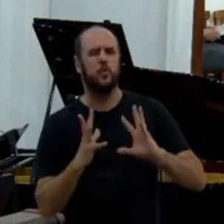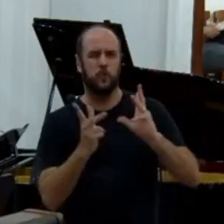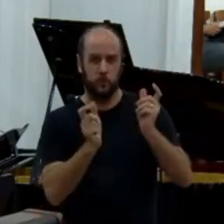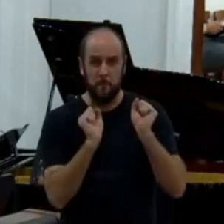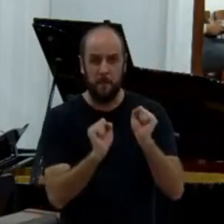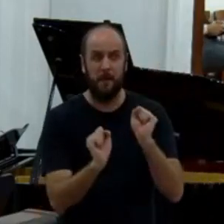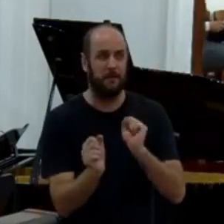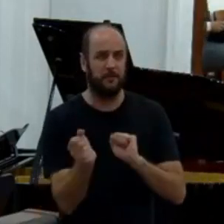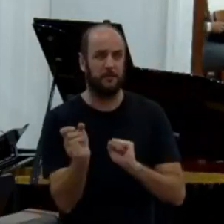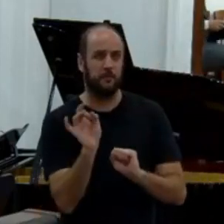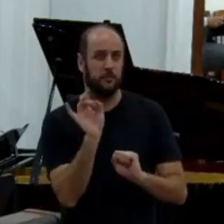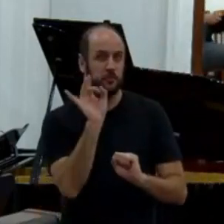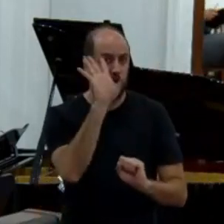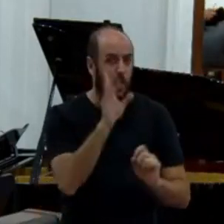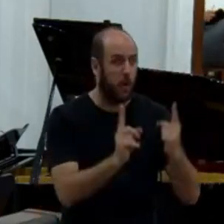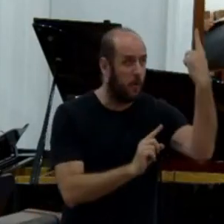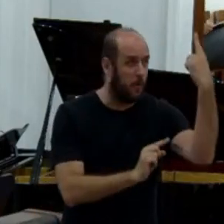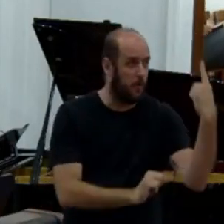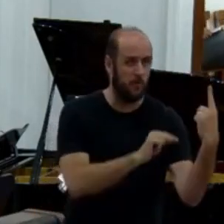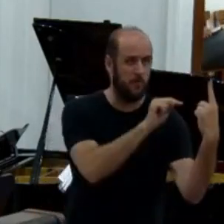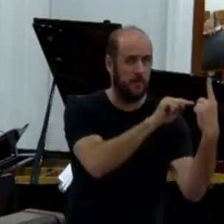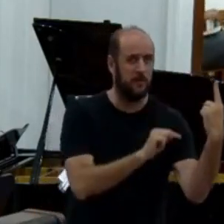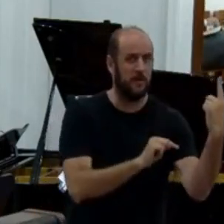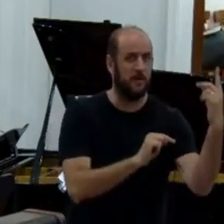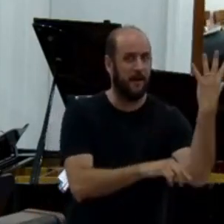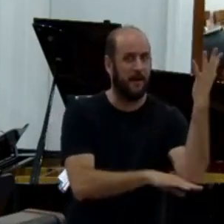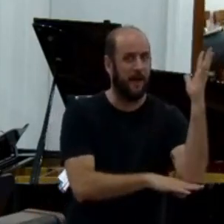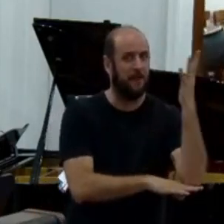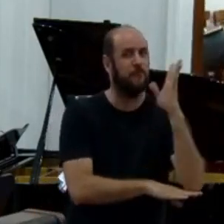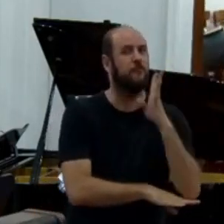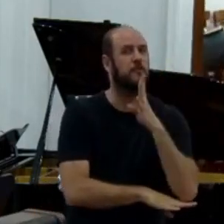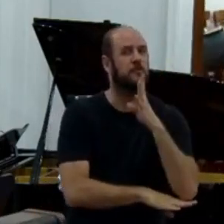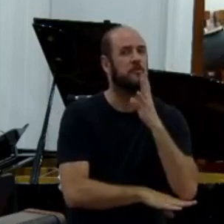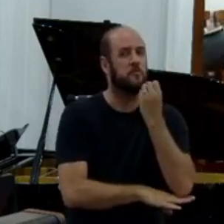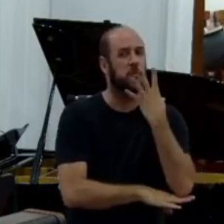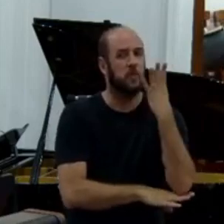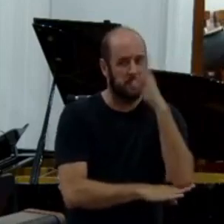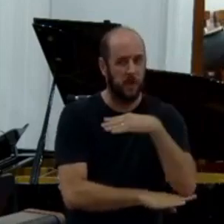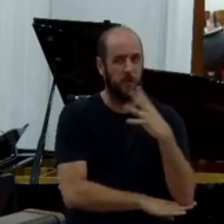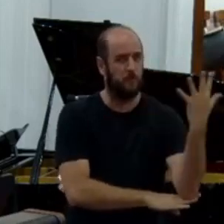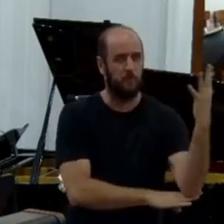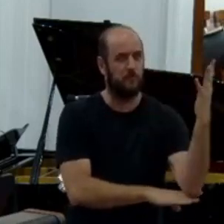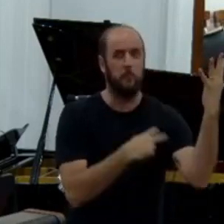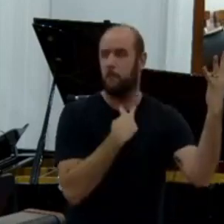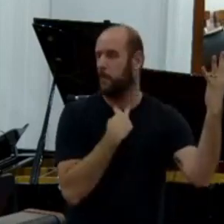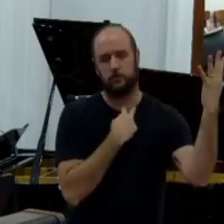de Deus, com exceção da árvore do conhecimento do bem e do mal.